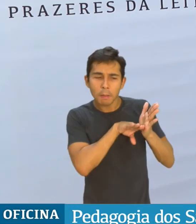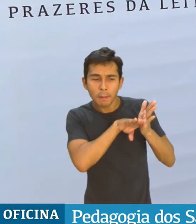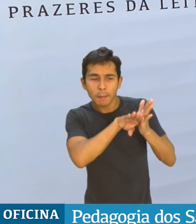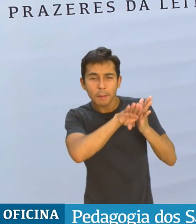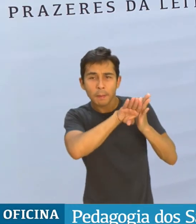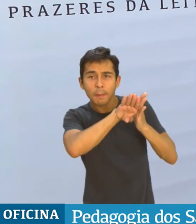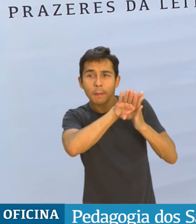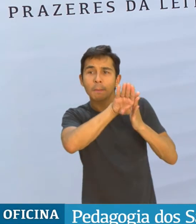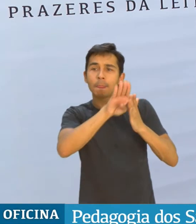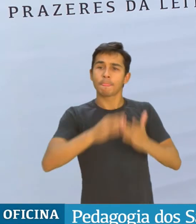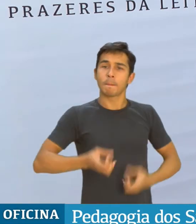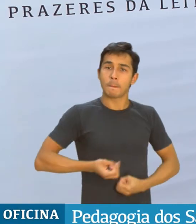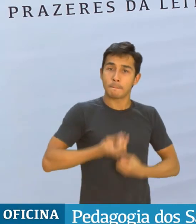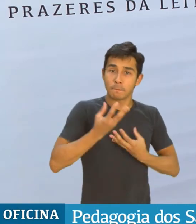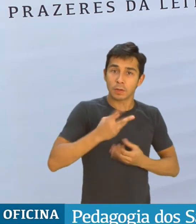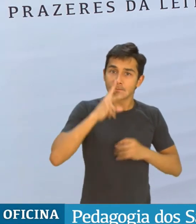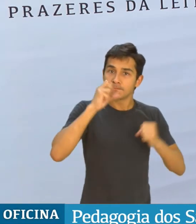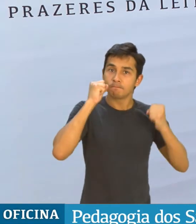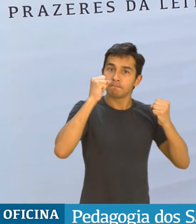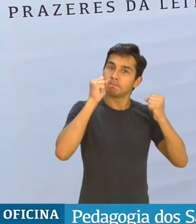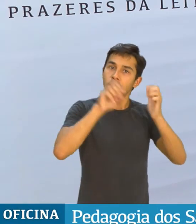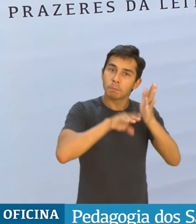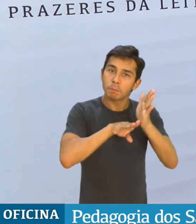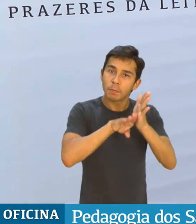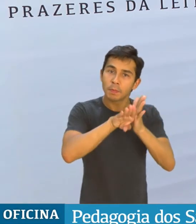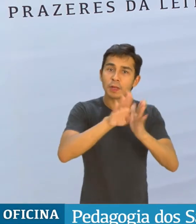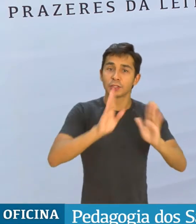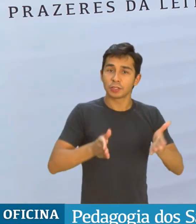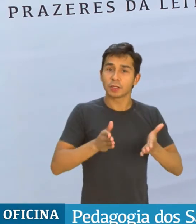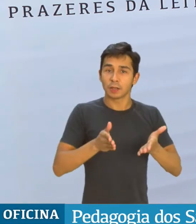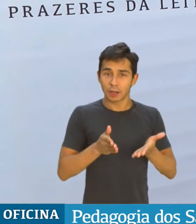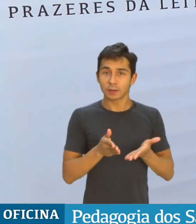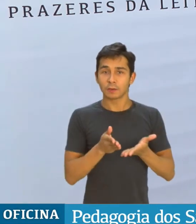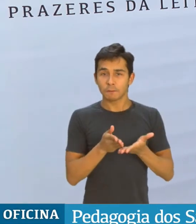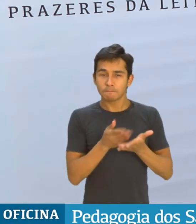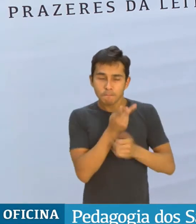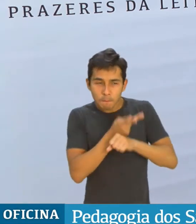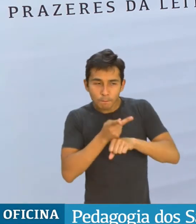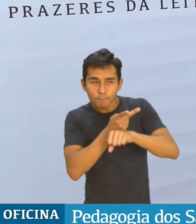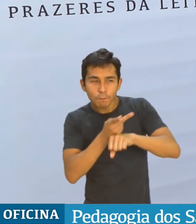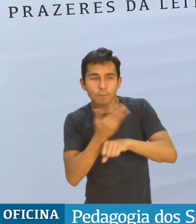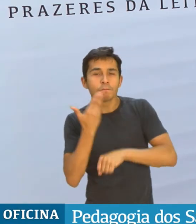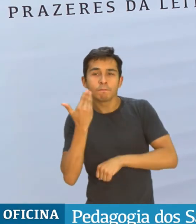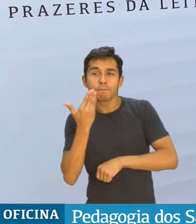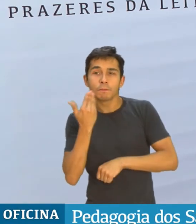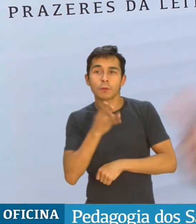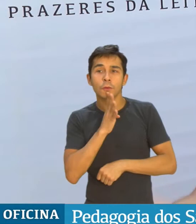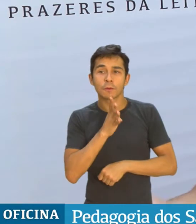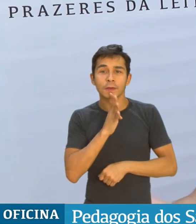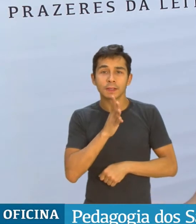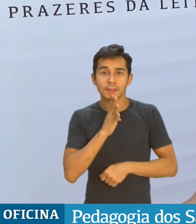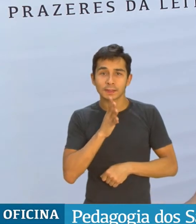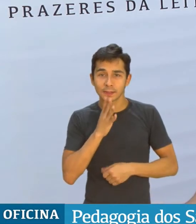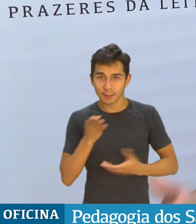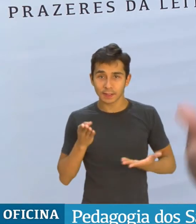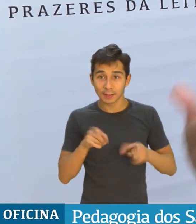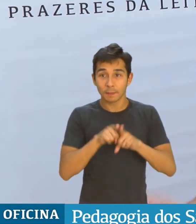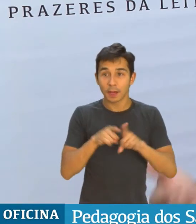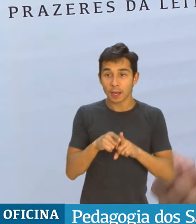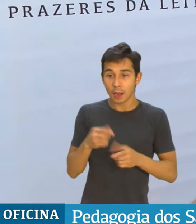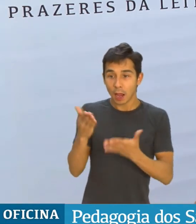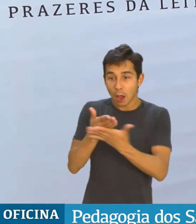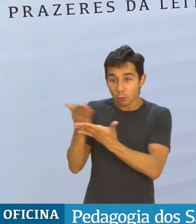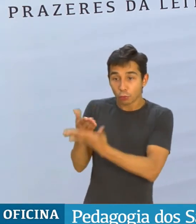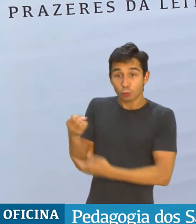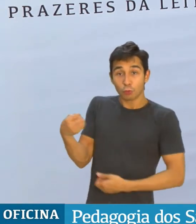uma potência poética muito grande. Vale muito a pena você conhecer alguns desses autores e descobrir outros.